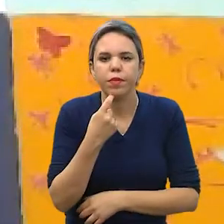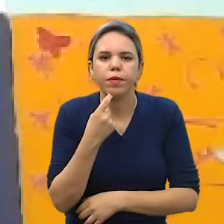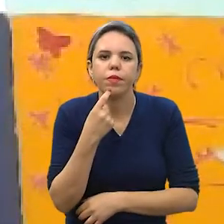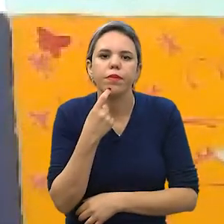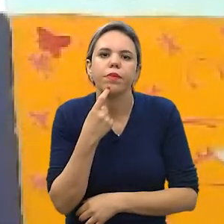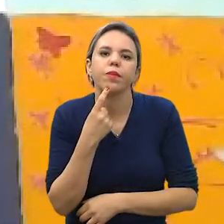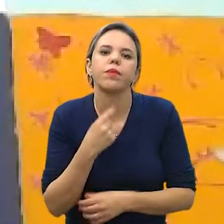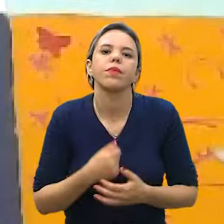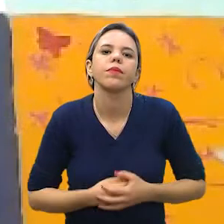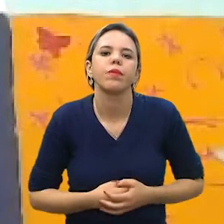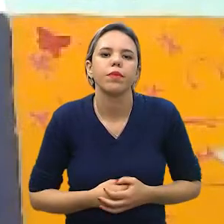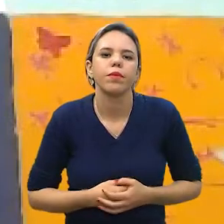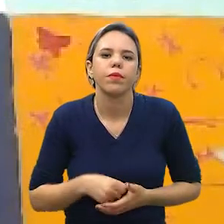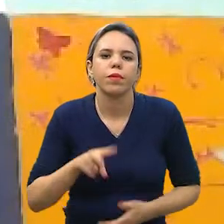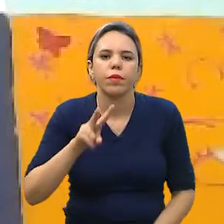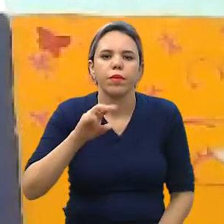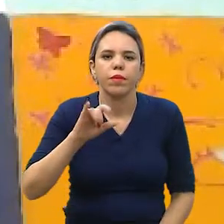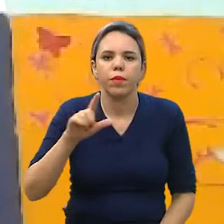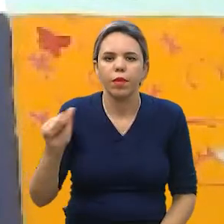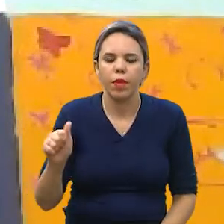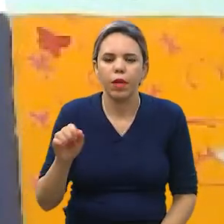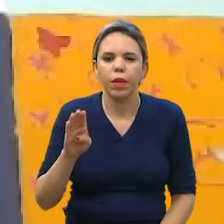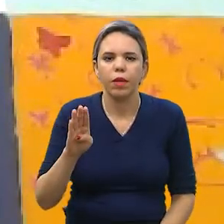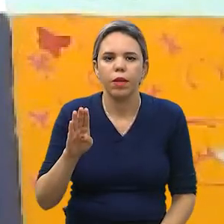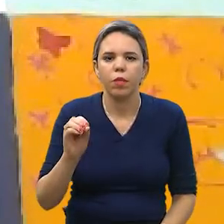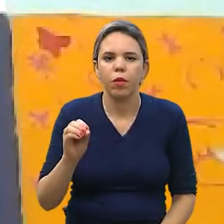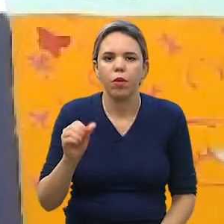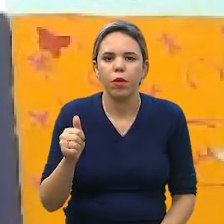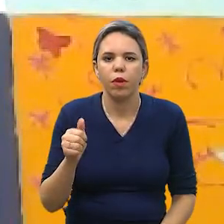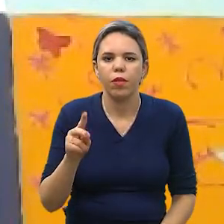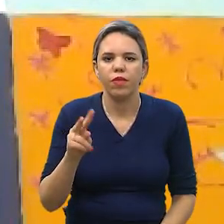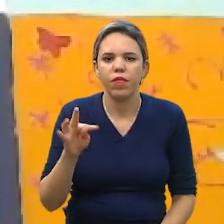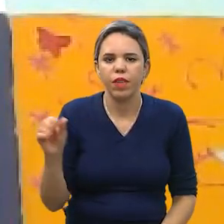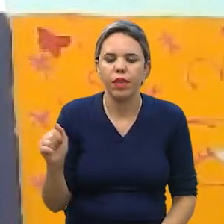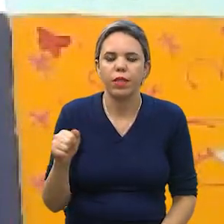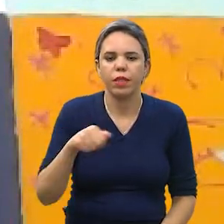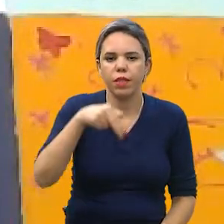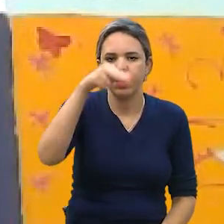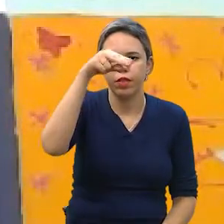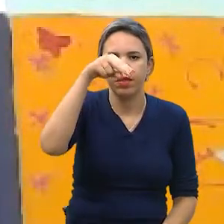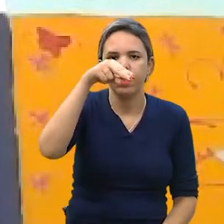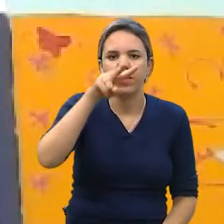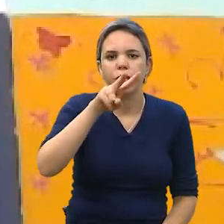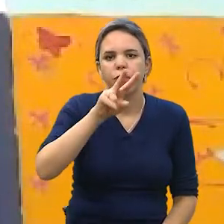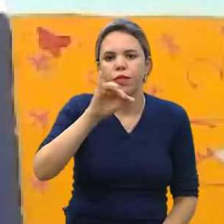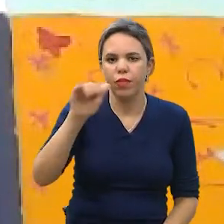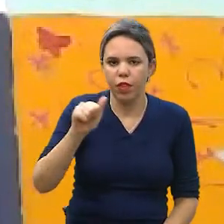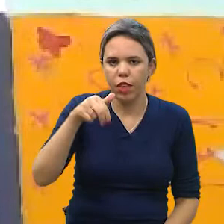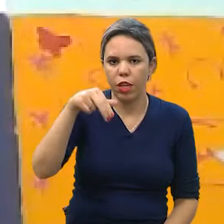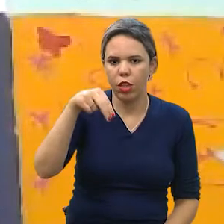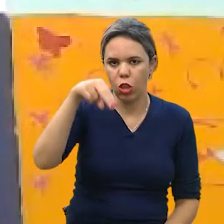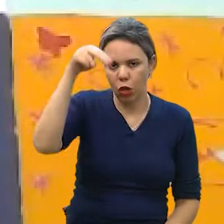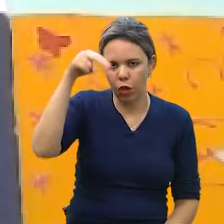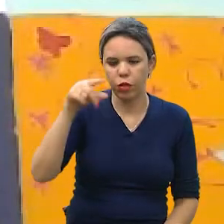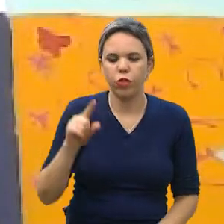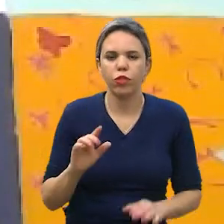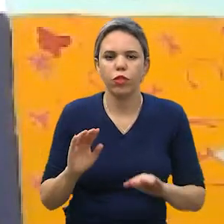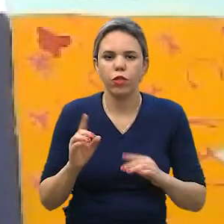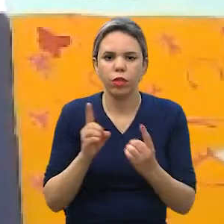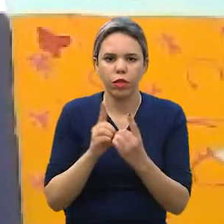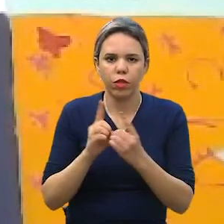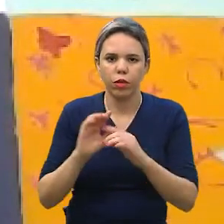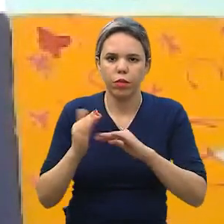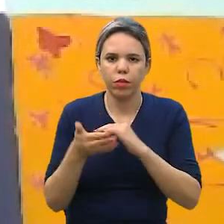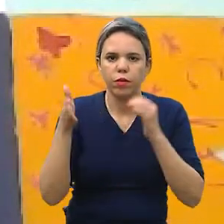mais especificamente na Vila Boa Vista, Parque Via Norte, mas nós atendemos as comunidades do entorno. Então, Parque